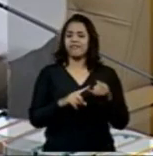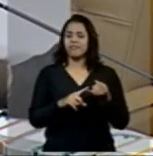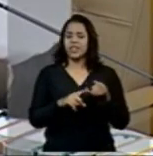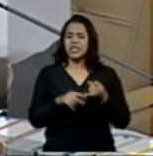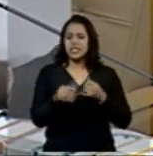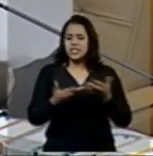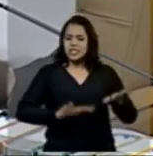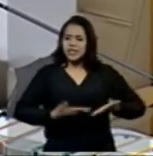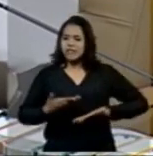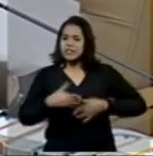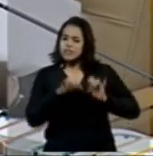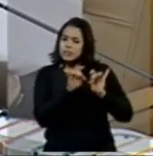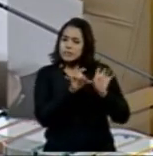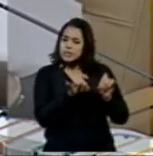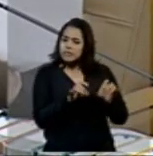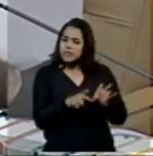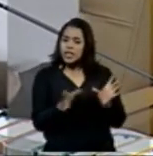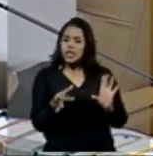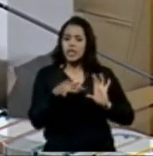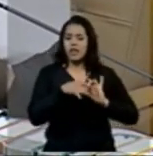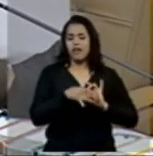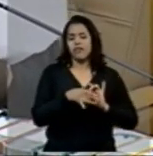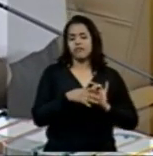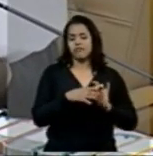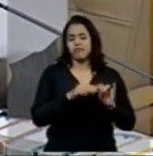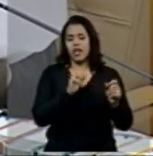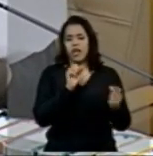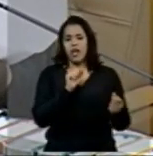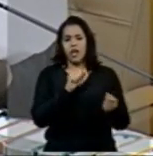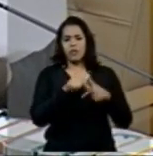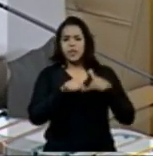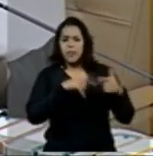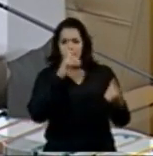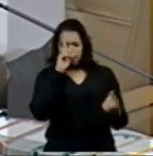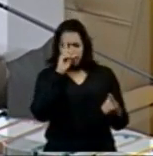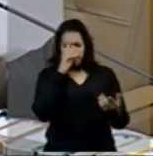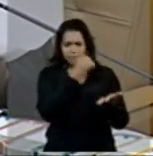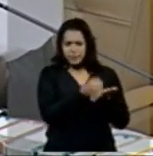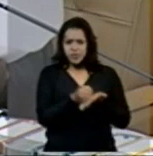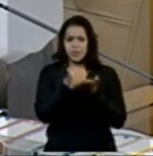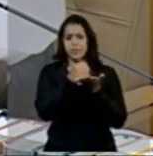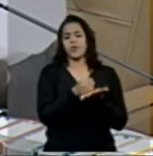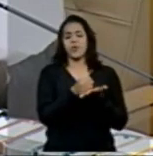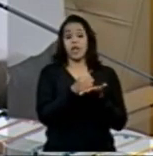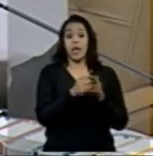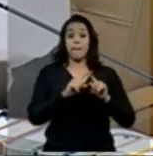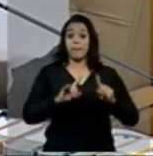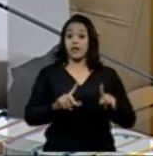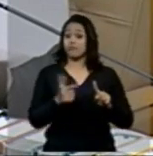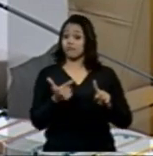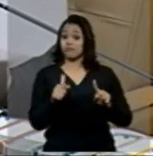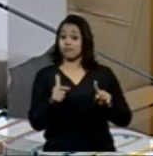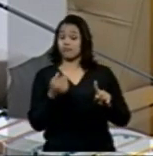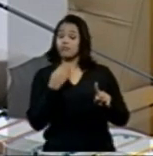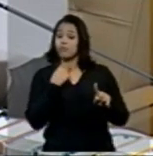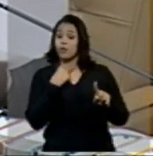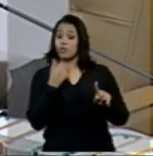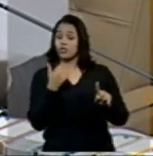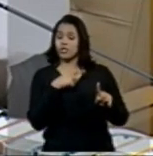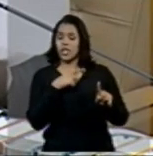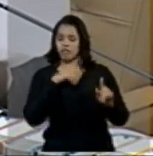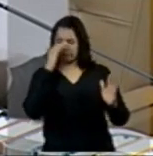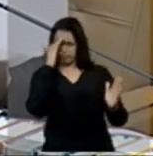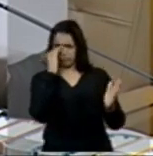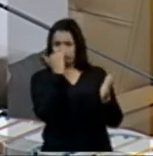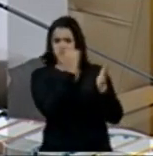especializados ligados à atividade meio do tomador, desde que inexistente a pessoalidade e a subordinação